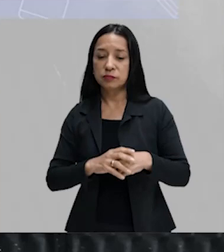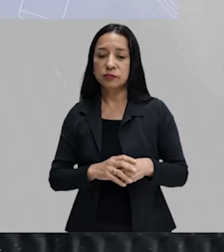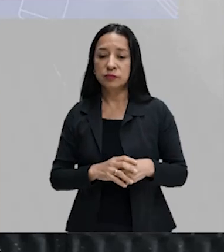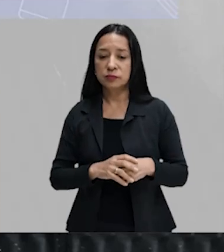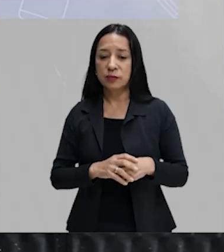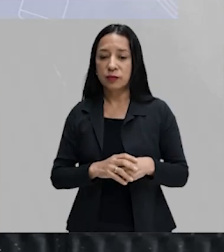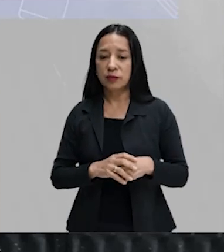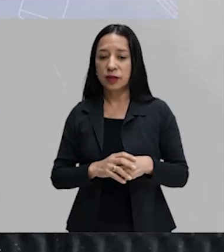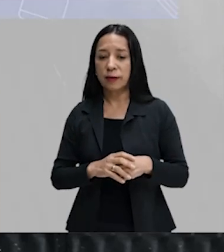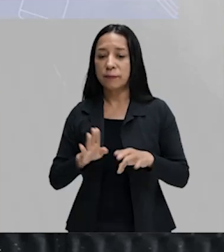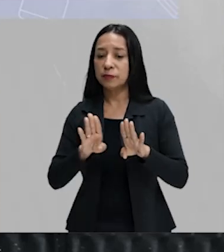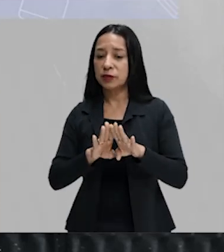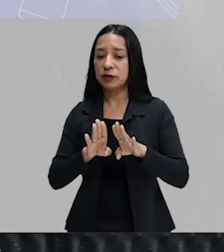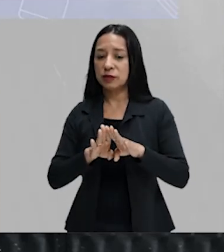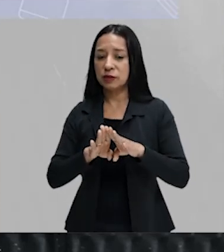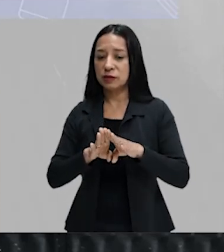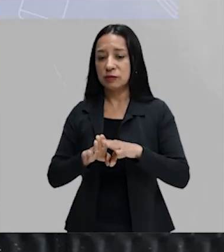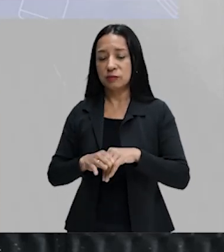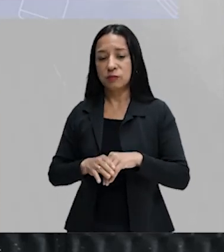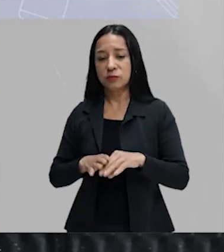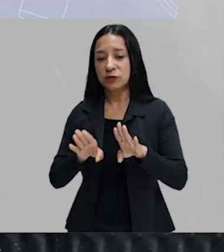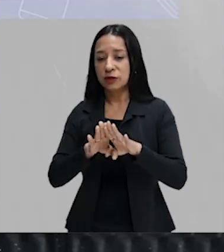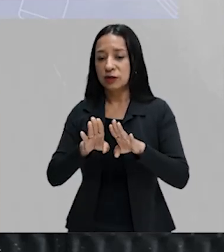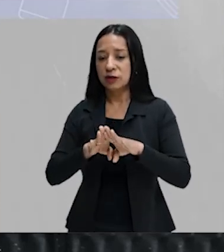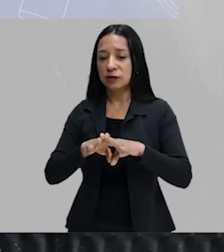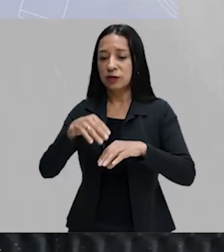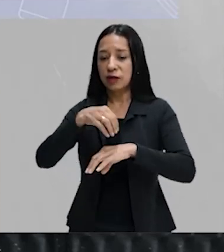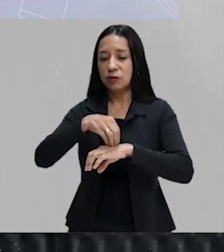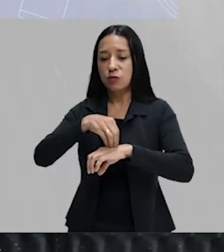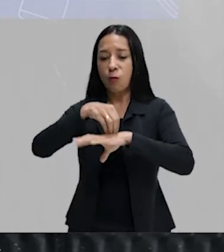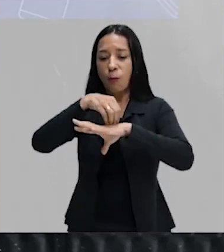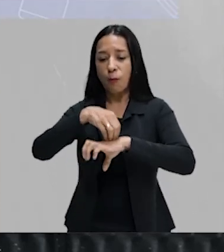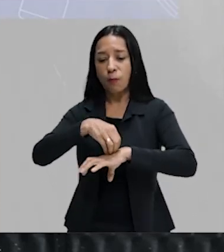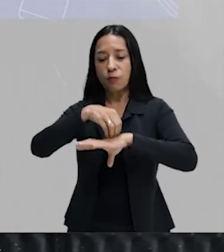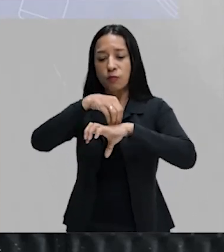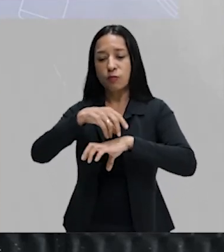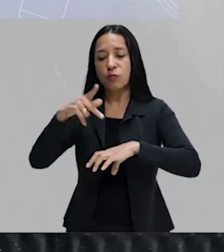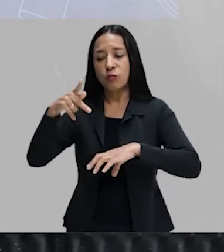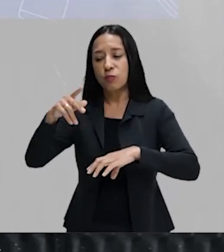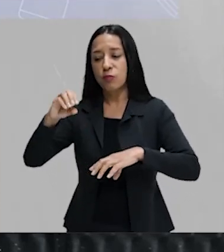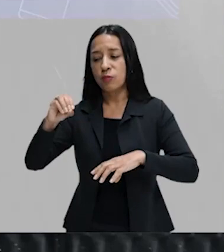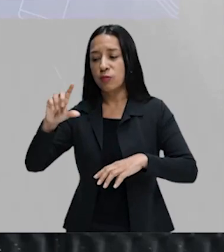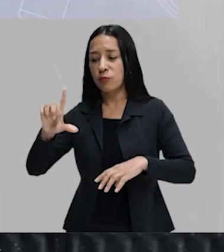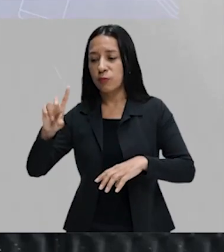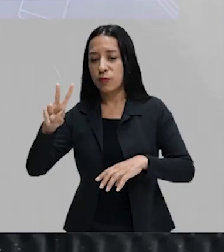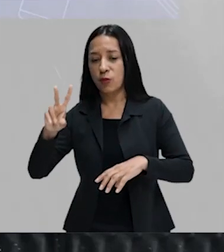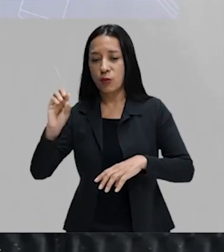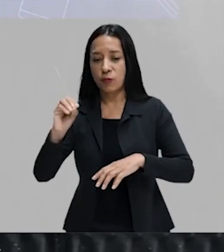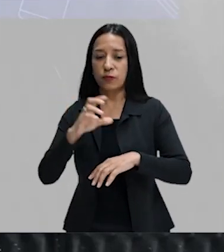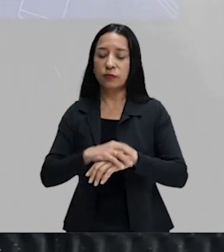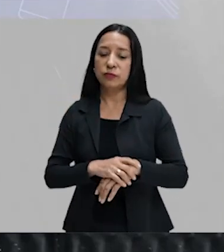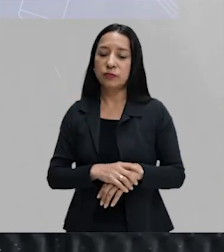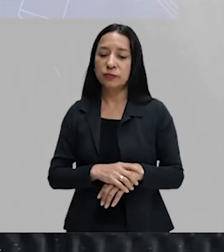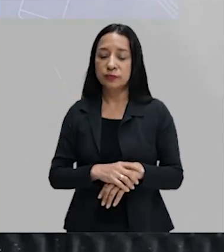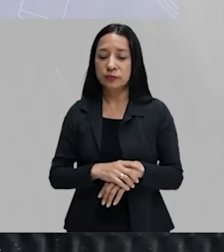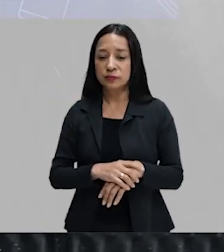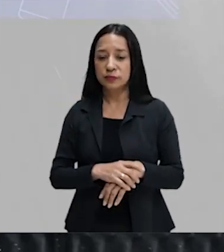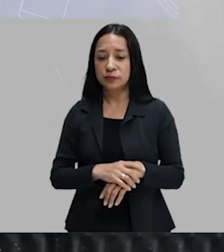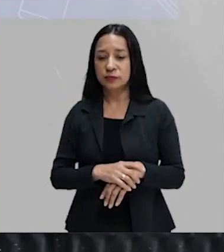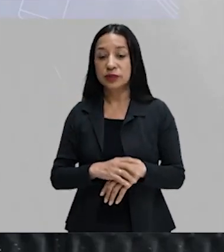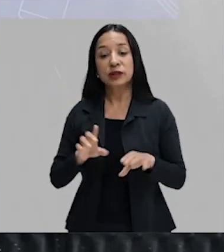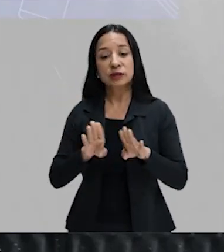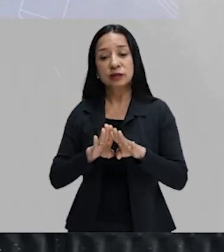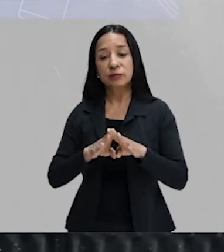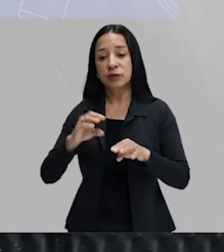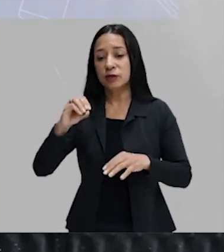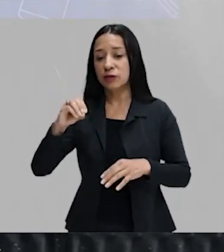animais marinhos como lulas, nós vamos encontrar o polvo, né, o náutilo e